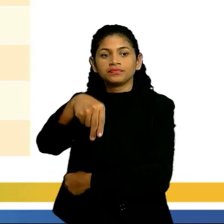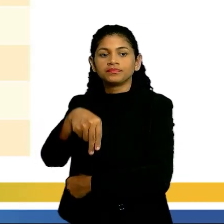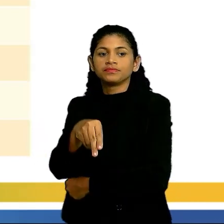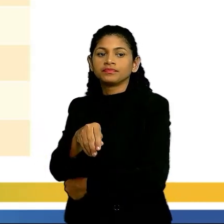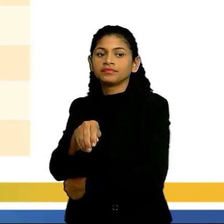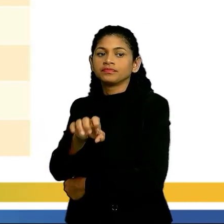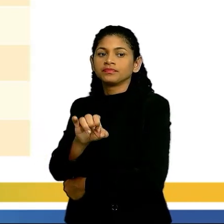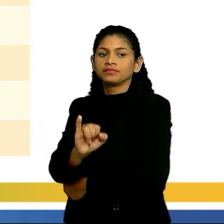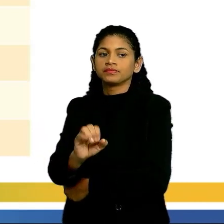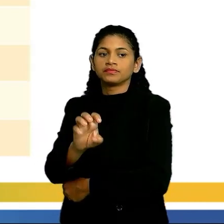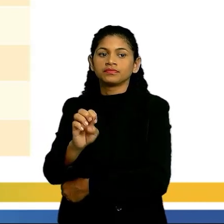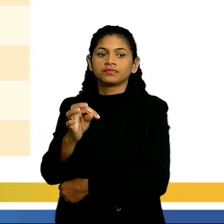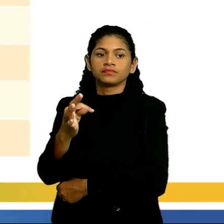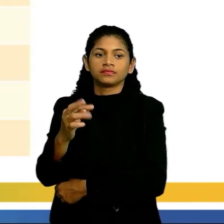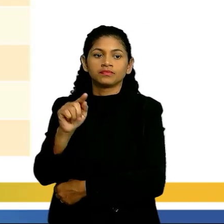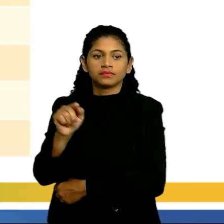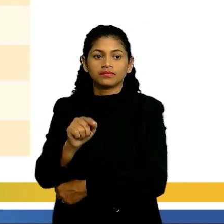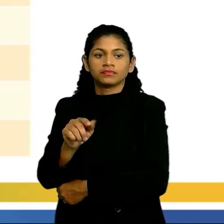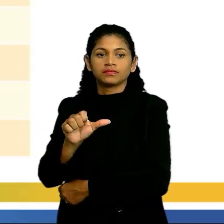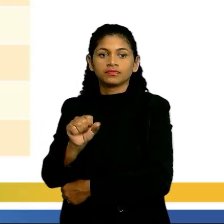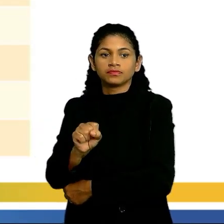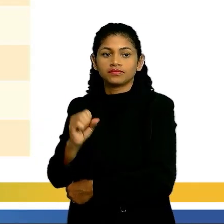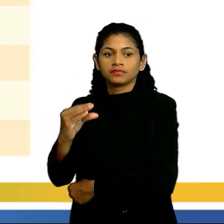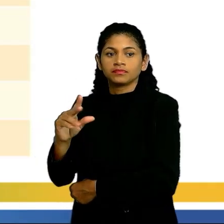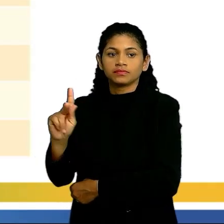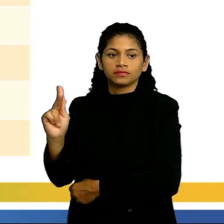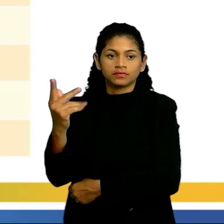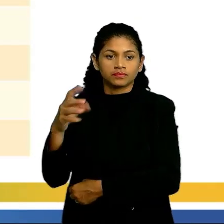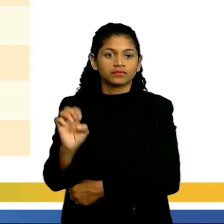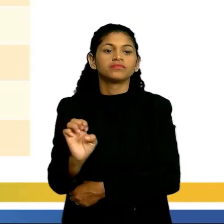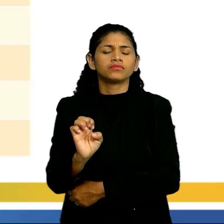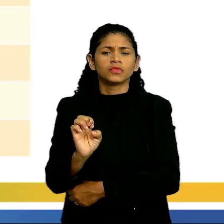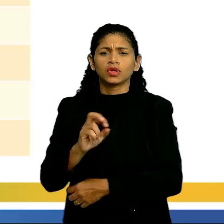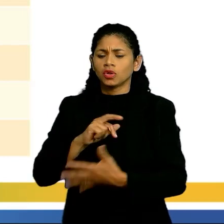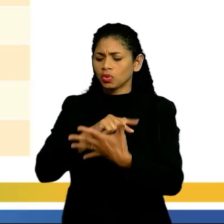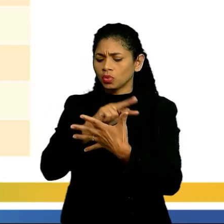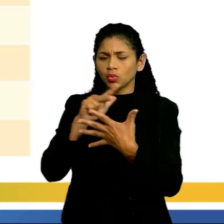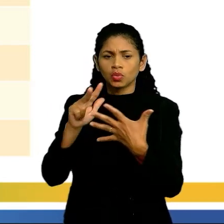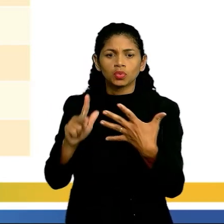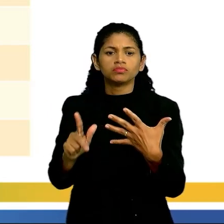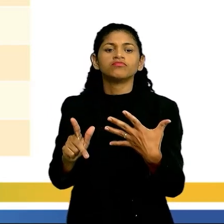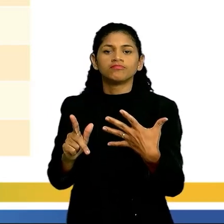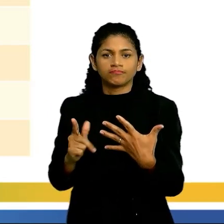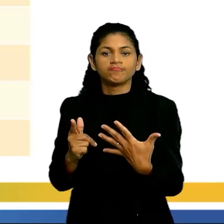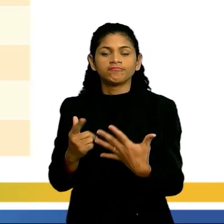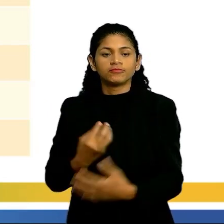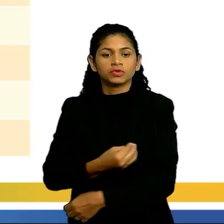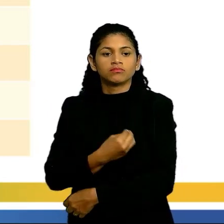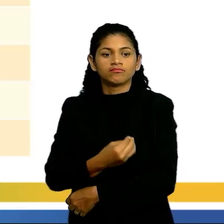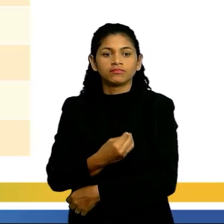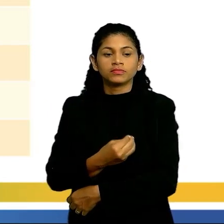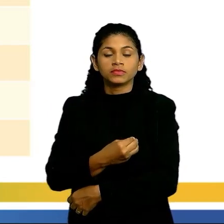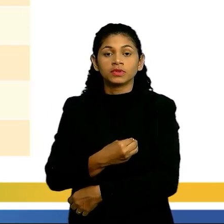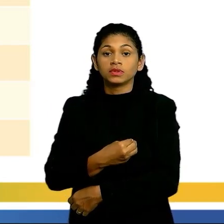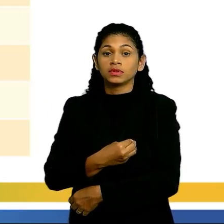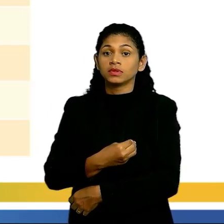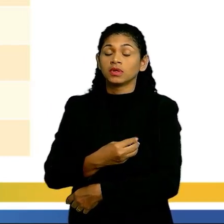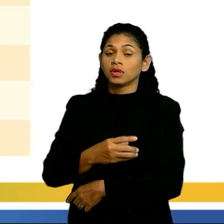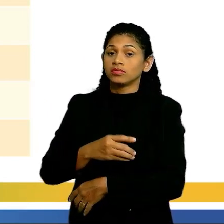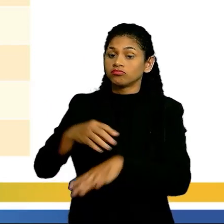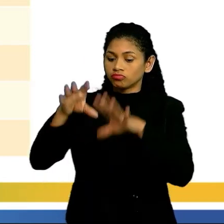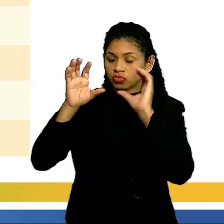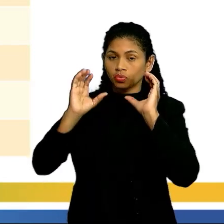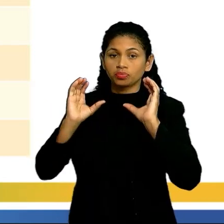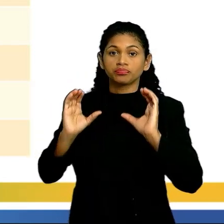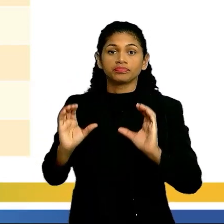e dionisíacos, todos fazem parte da natureza humana. A moral vigente privilegiou apenas